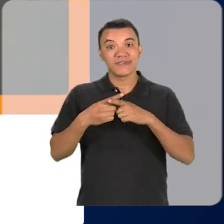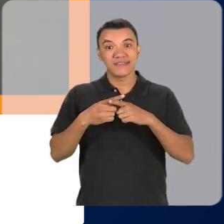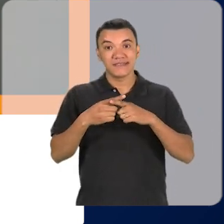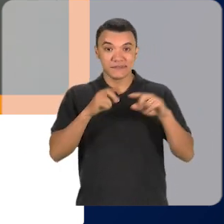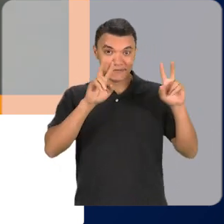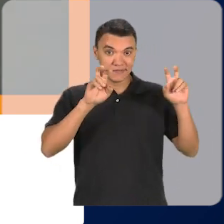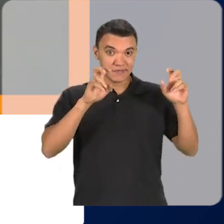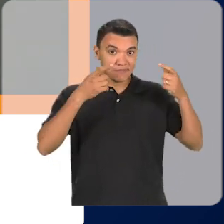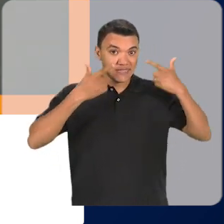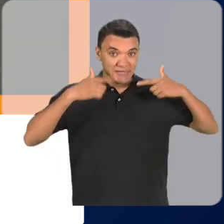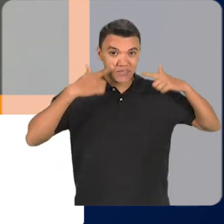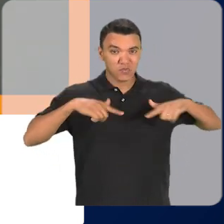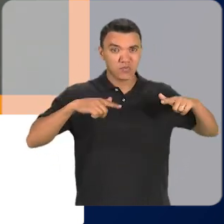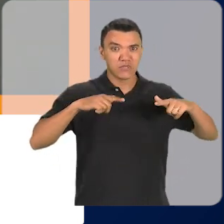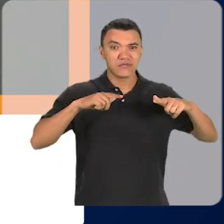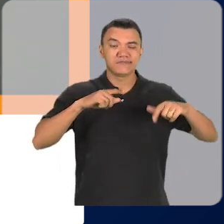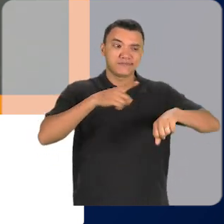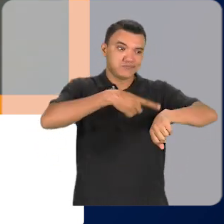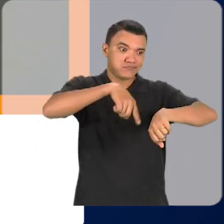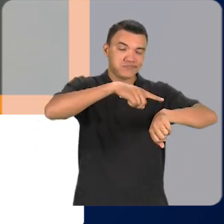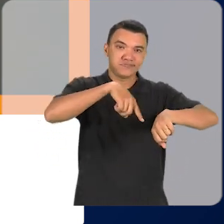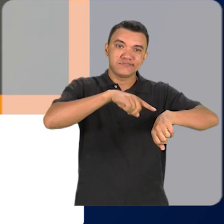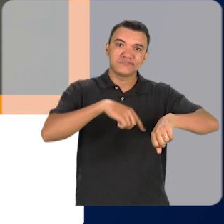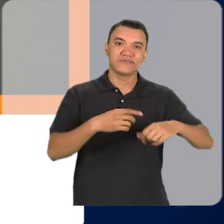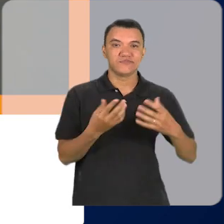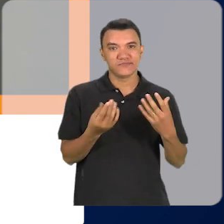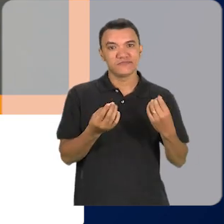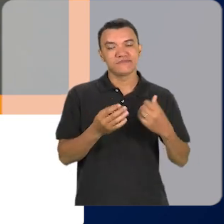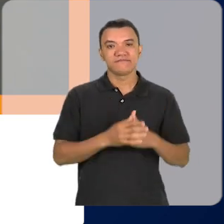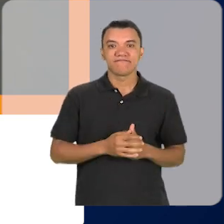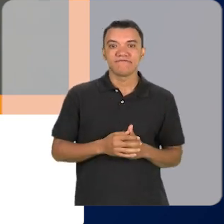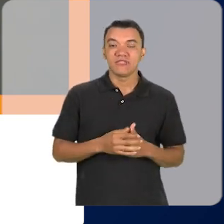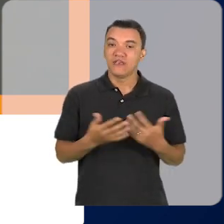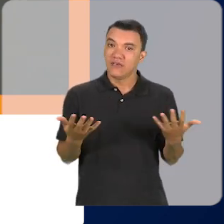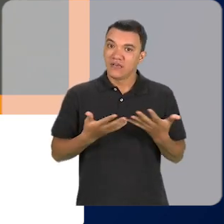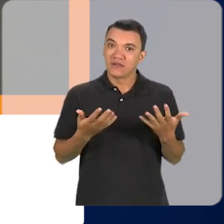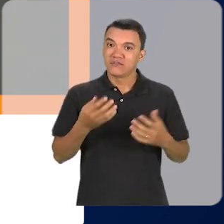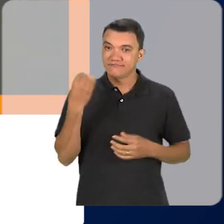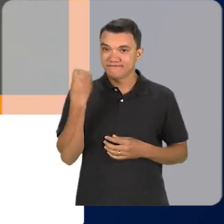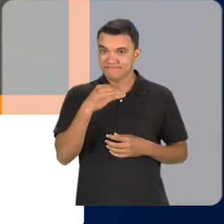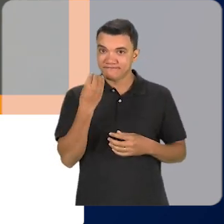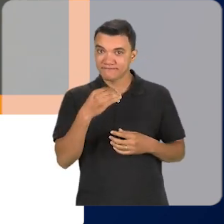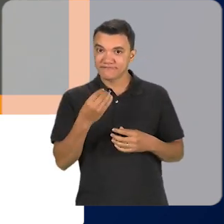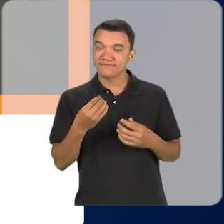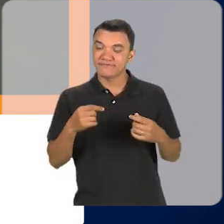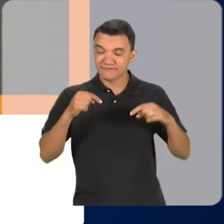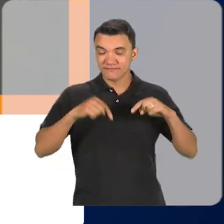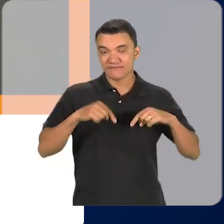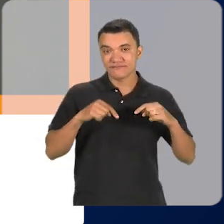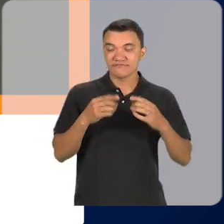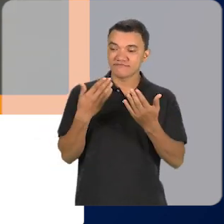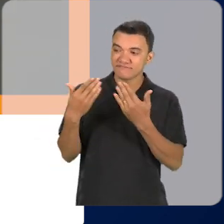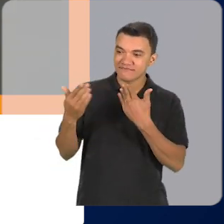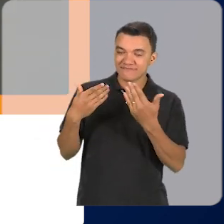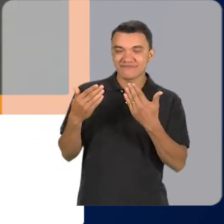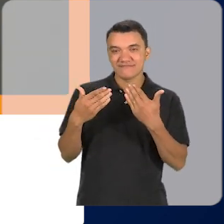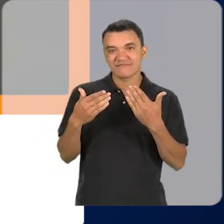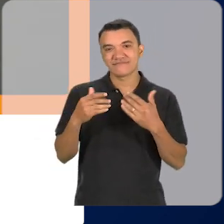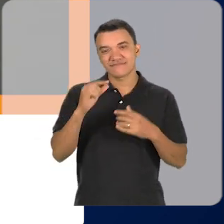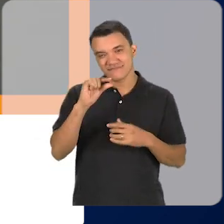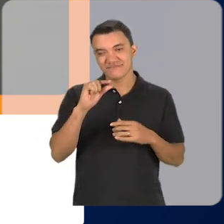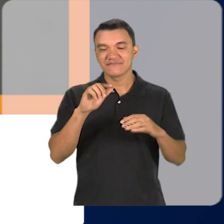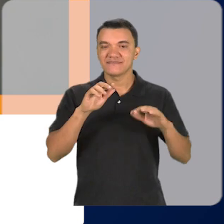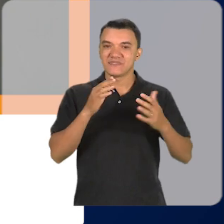linguagem demandaria muito tempo, né, então vamos aproveitar esse espaço, né, para conversarmos, para dialogarmos